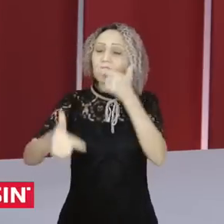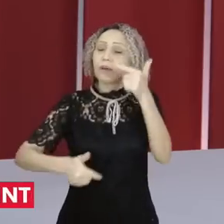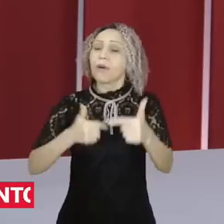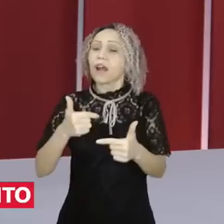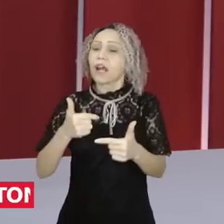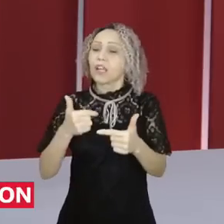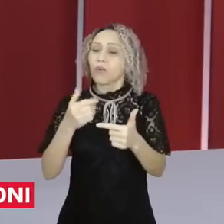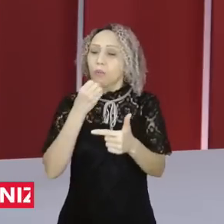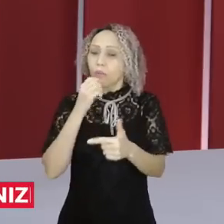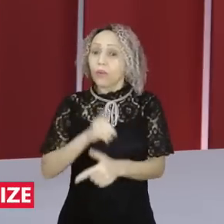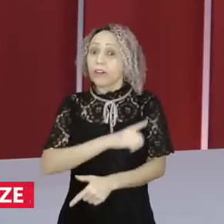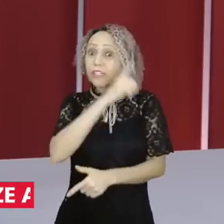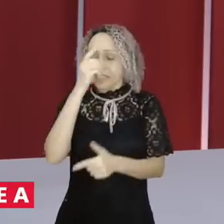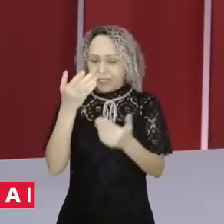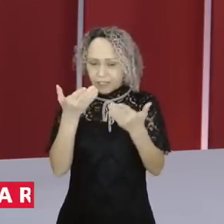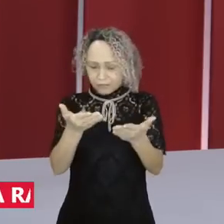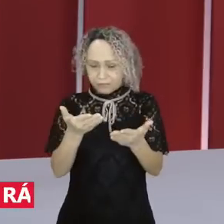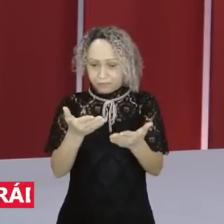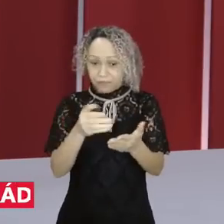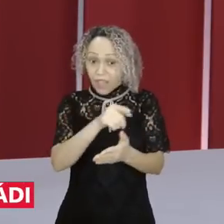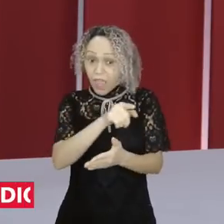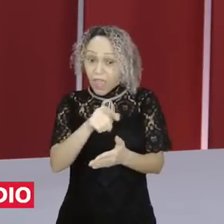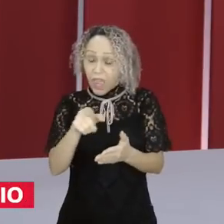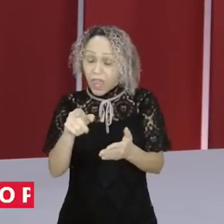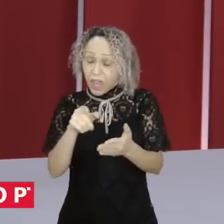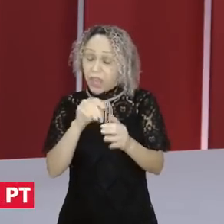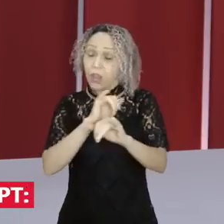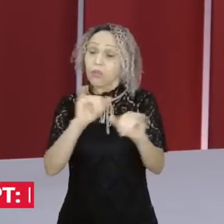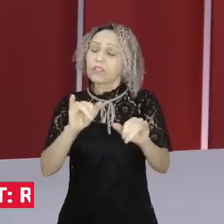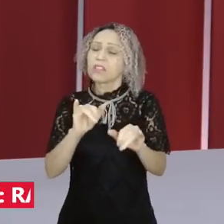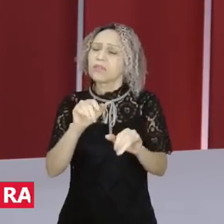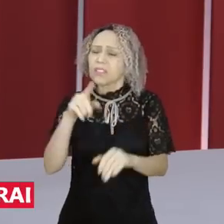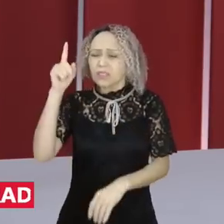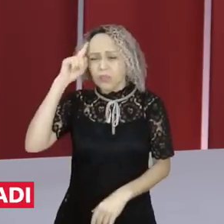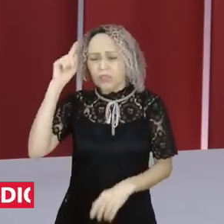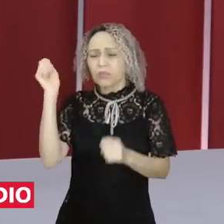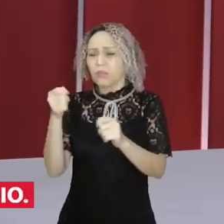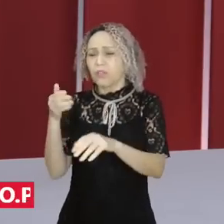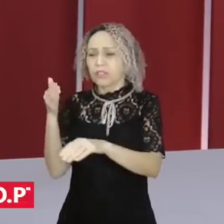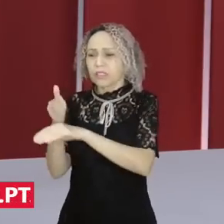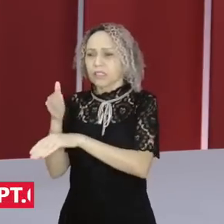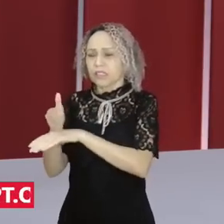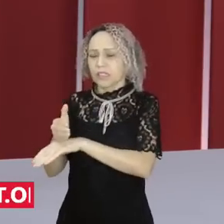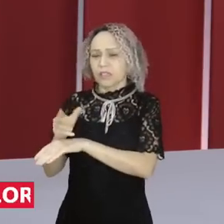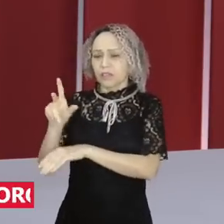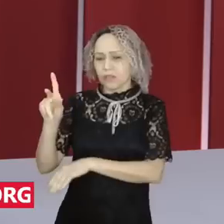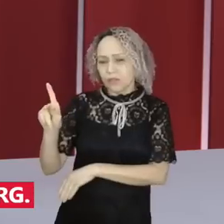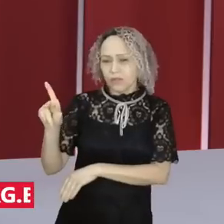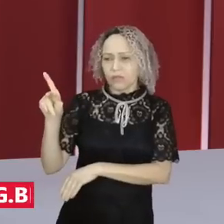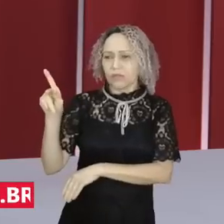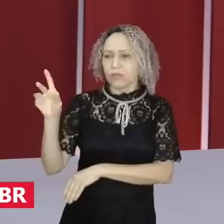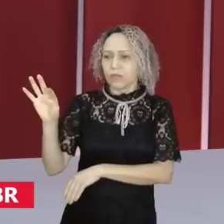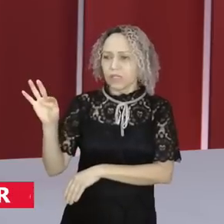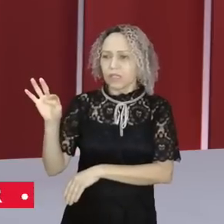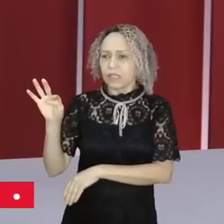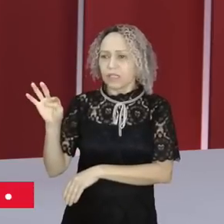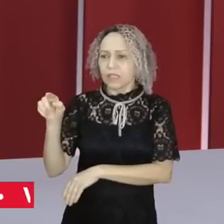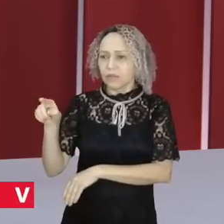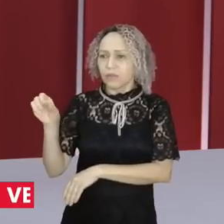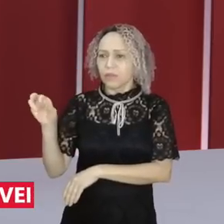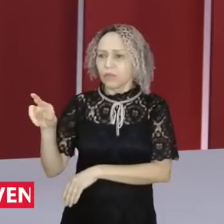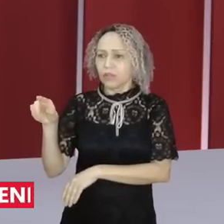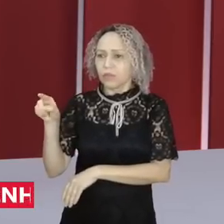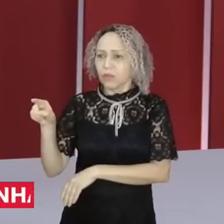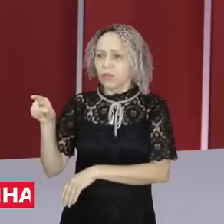dia. Estas e outras notícias você acompanha diariamente em pt.org.br, como o Fernando recomendou. Dá uma passadinha